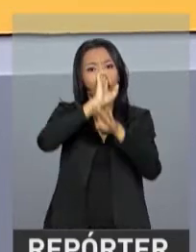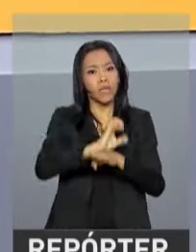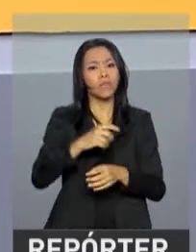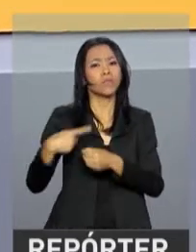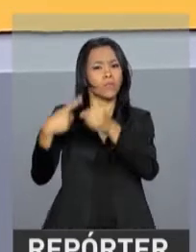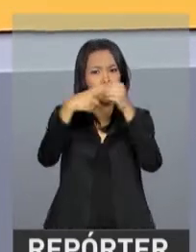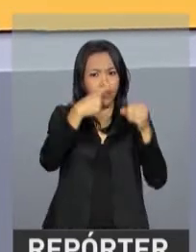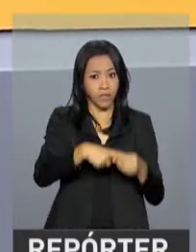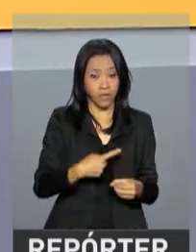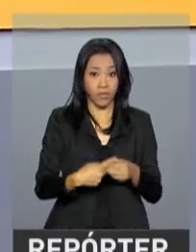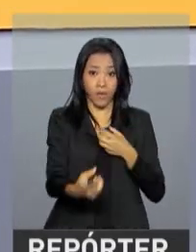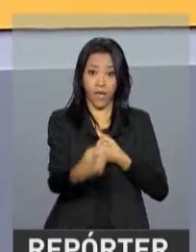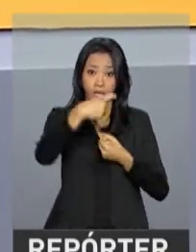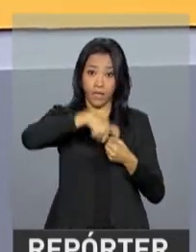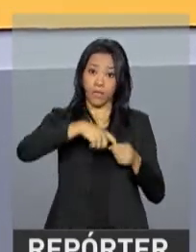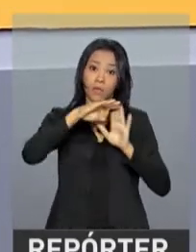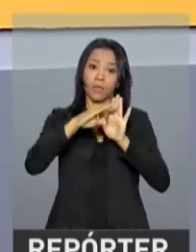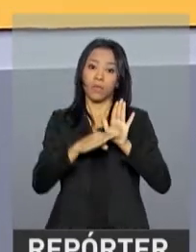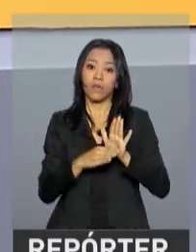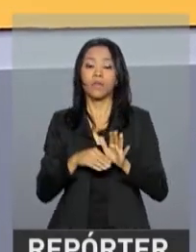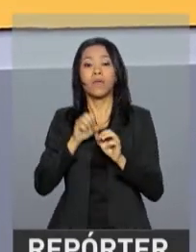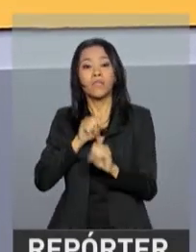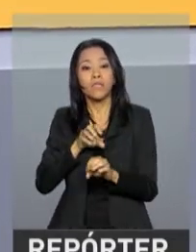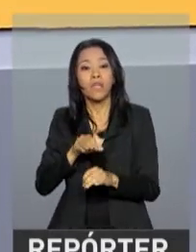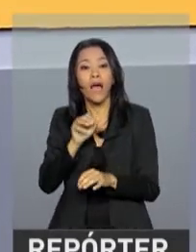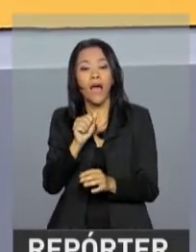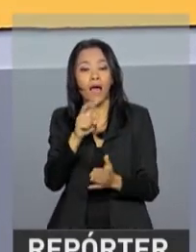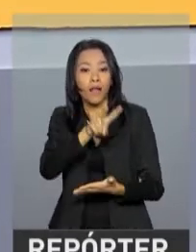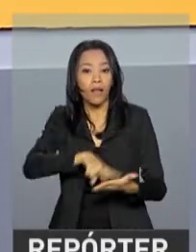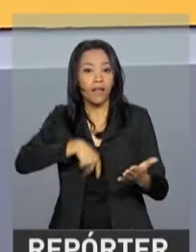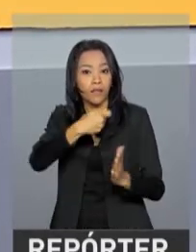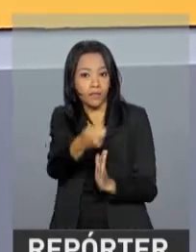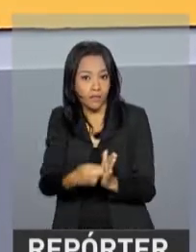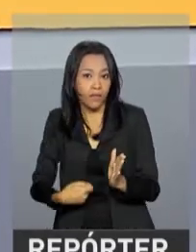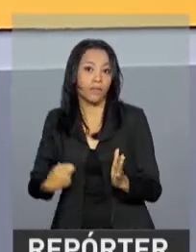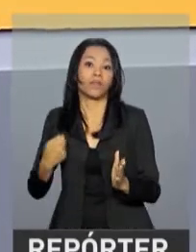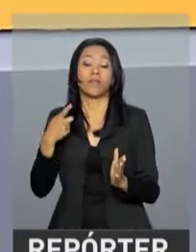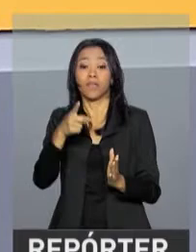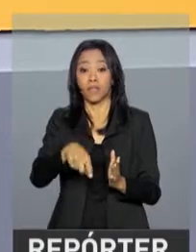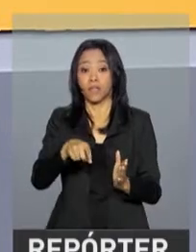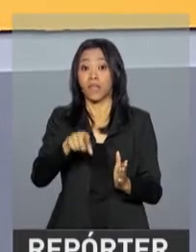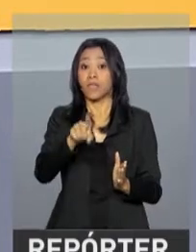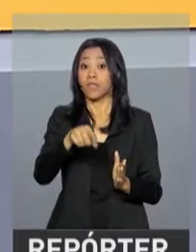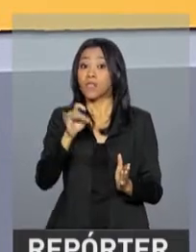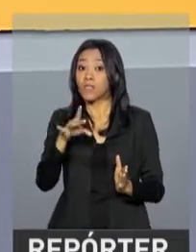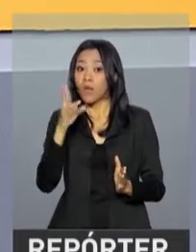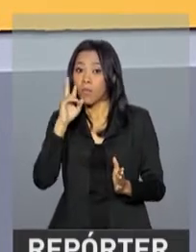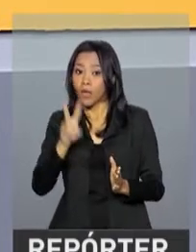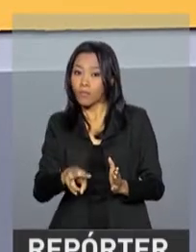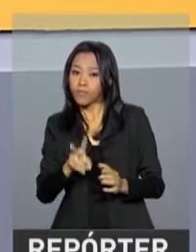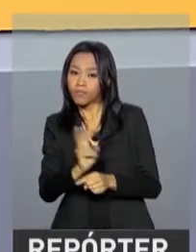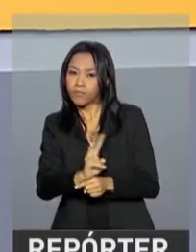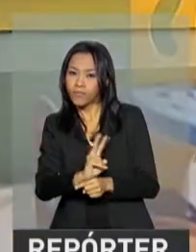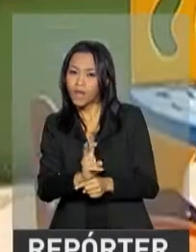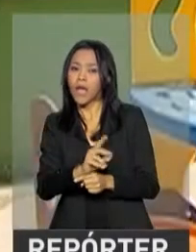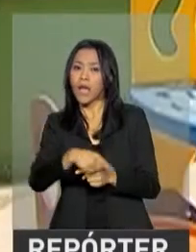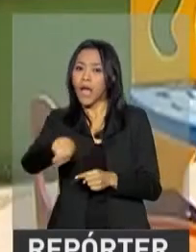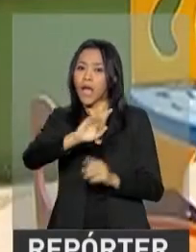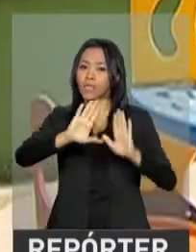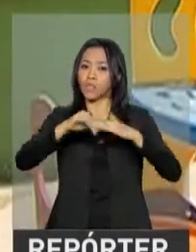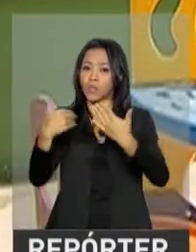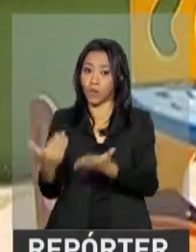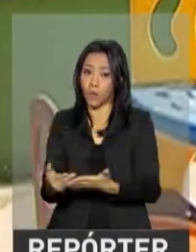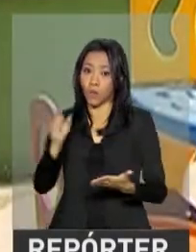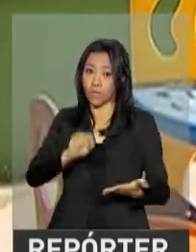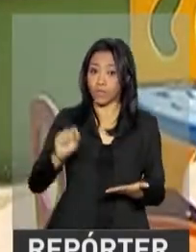Mais Alfabetização. Para participar, basta acessar o Sistema Integrado de Monitoramento, Execução e Controle. As escolas têm até